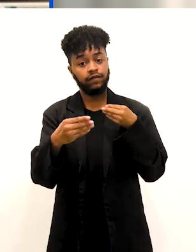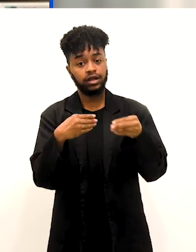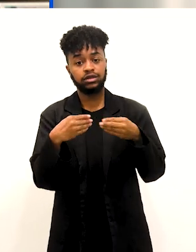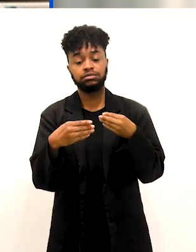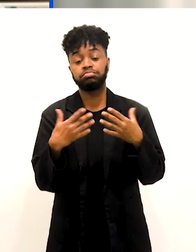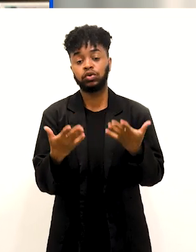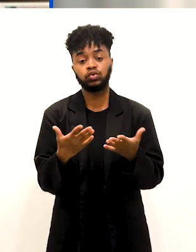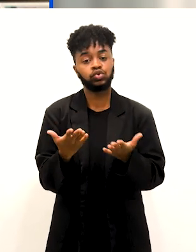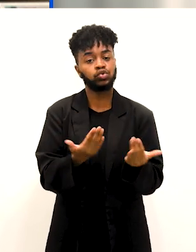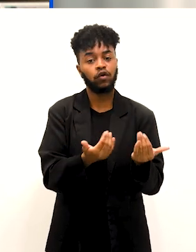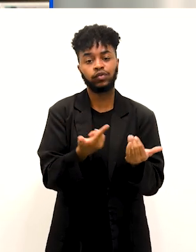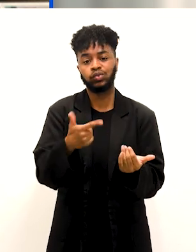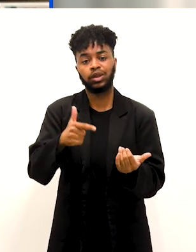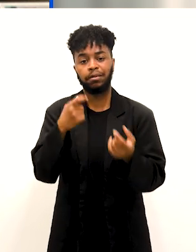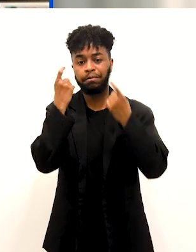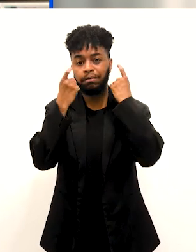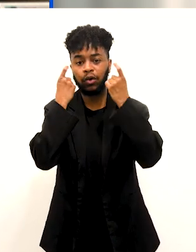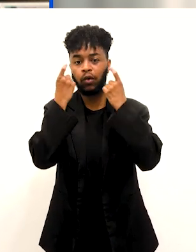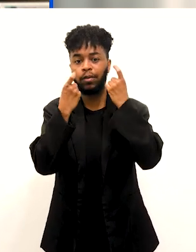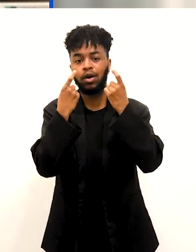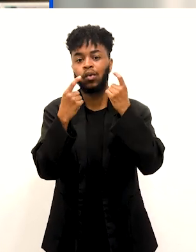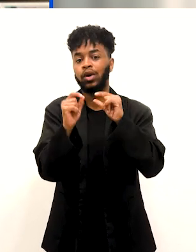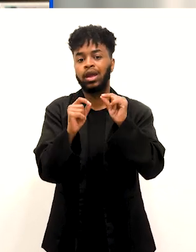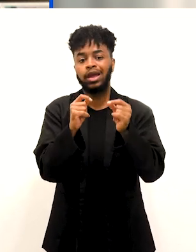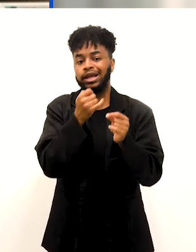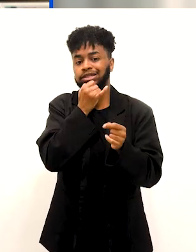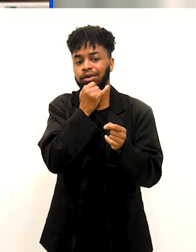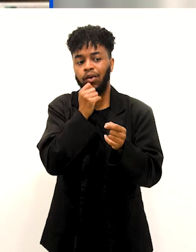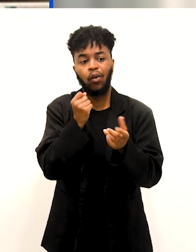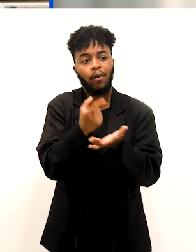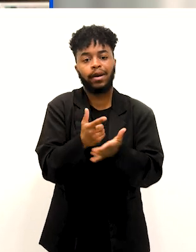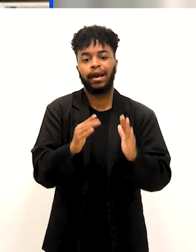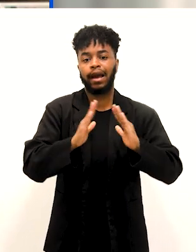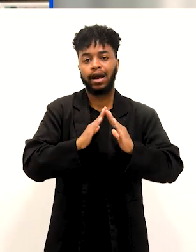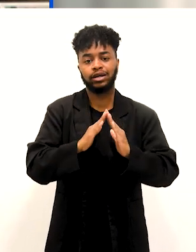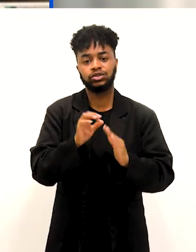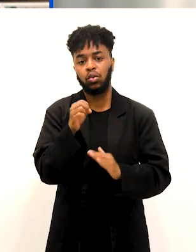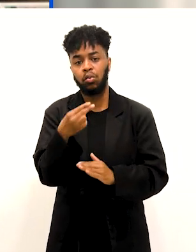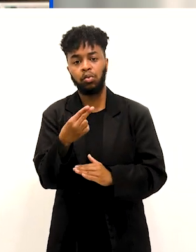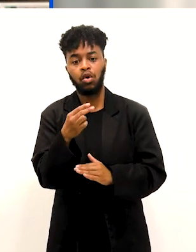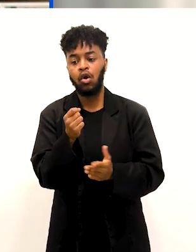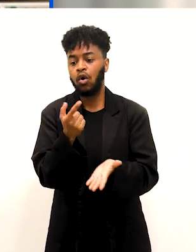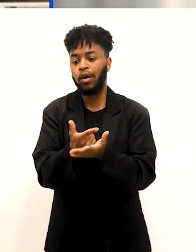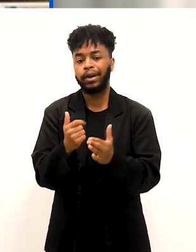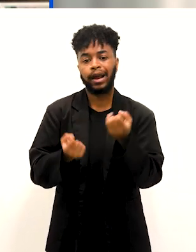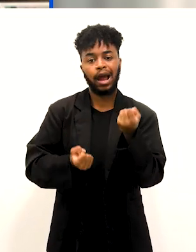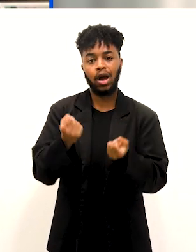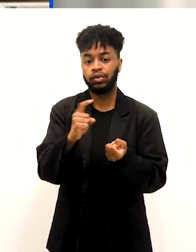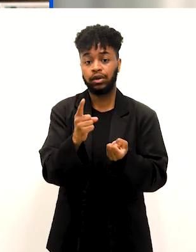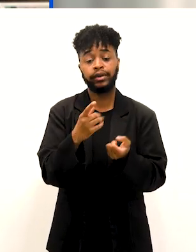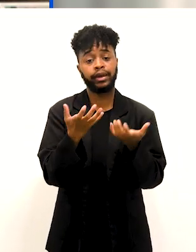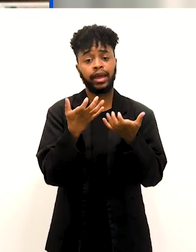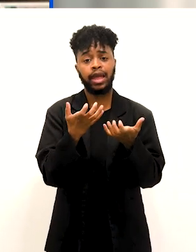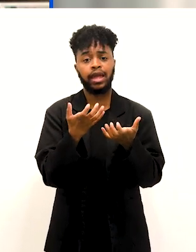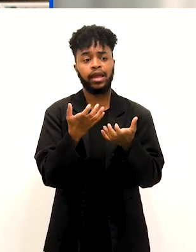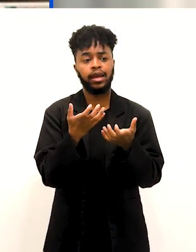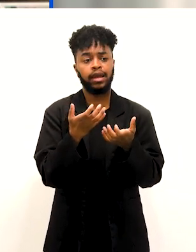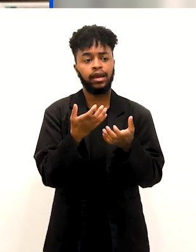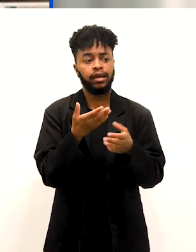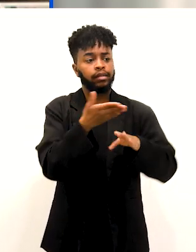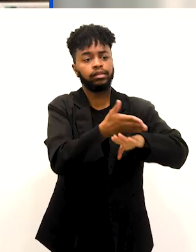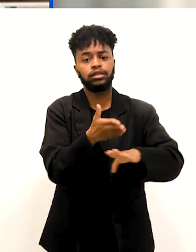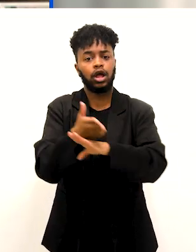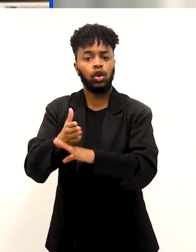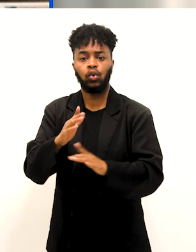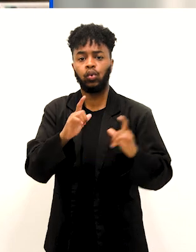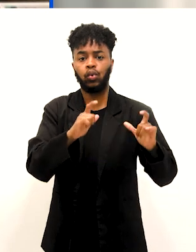tem afastado os mais jovens de uma preocupação em financiar uma casa, por exemplo, financiar um carro por muito tempo. Eles querem se transportar, não querem ter um